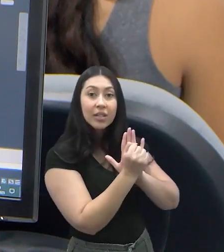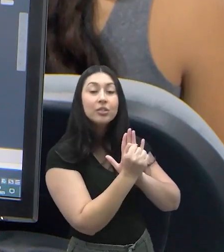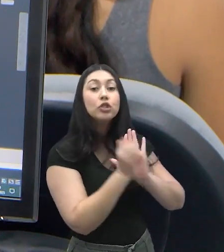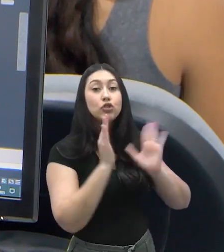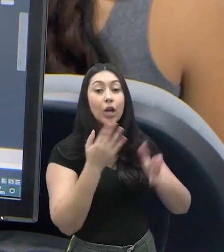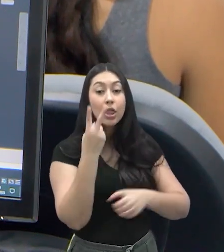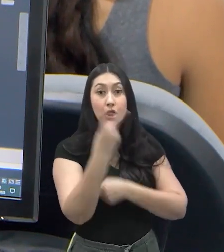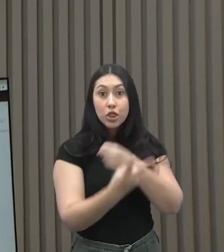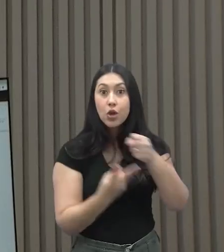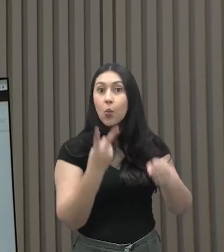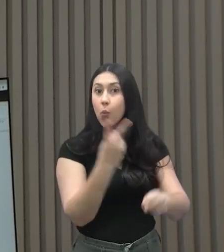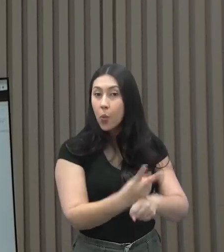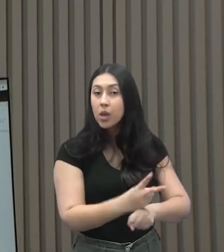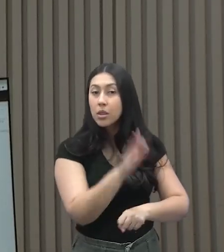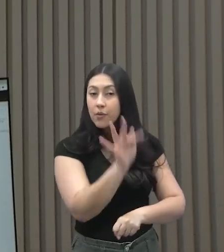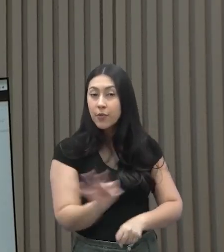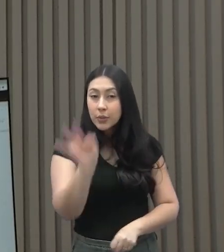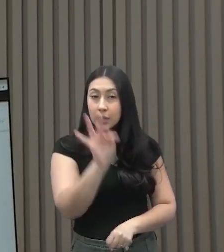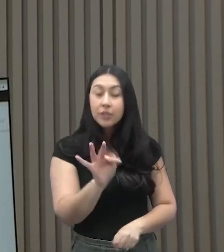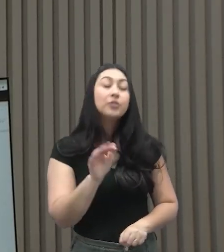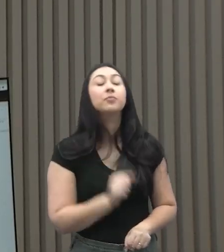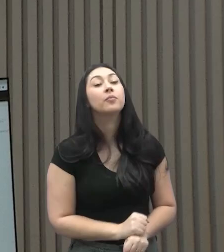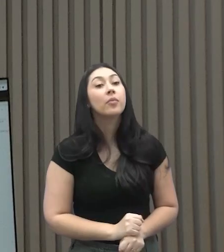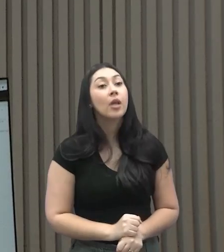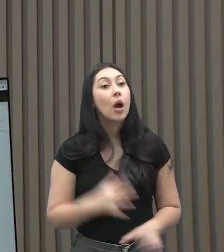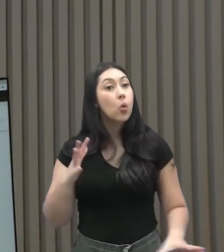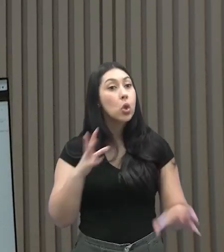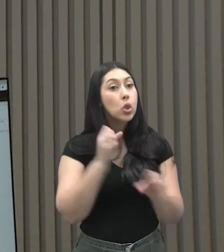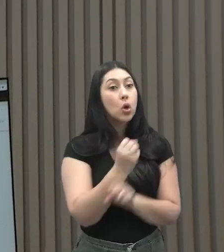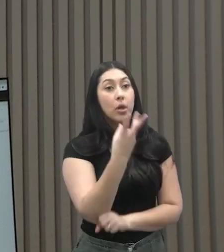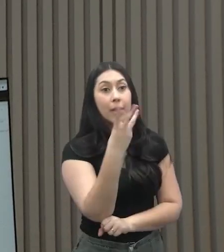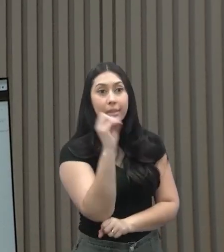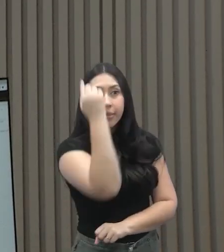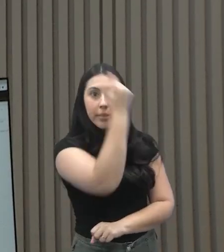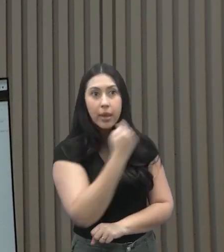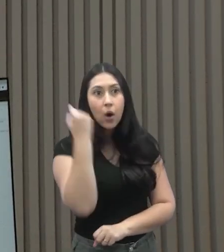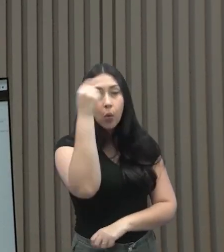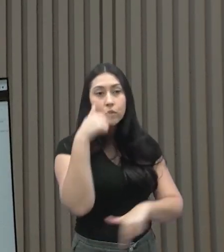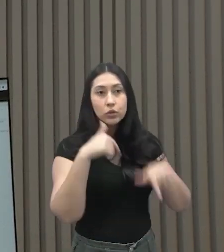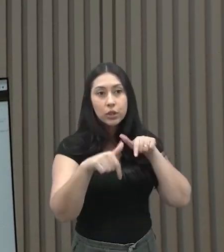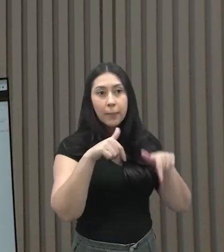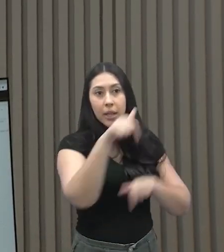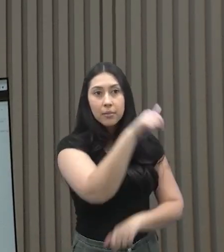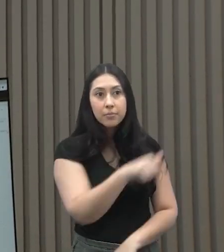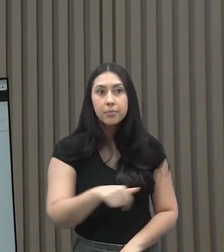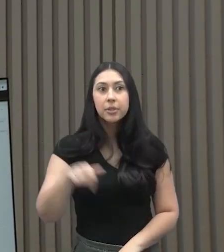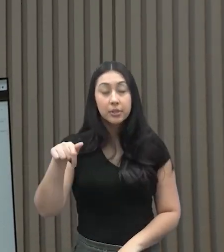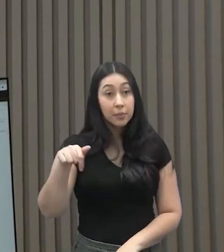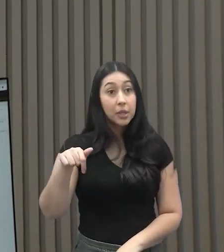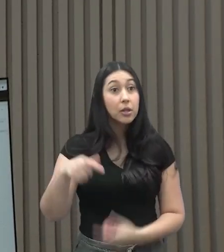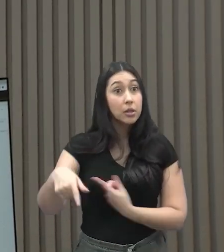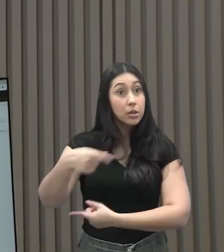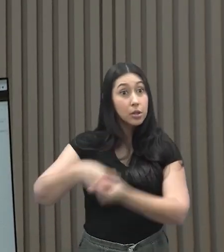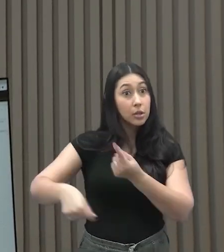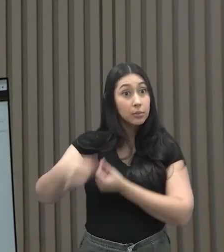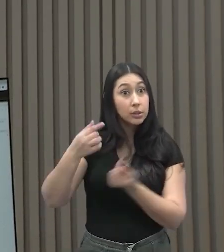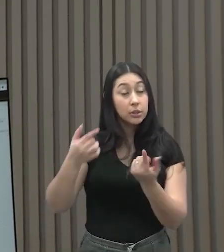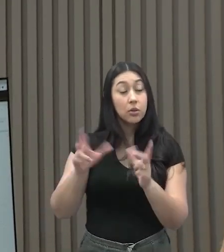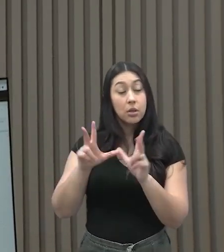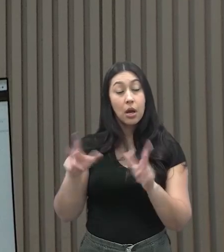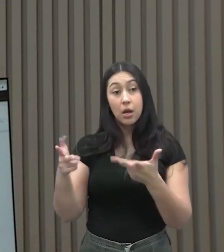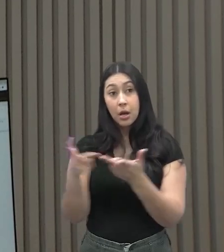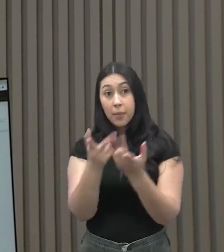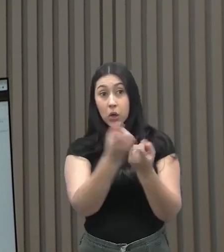partir do 2º ano. A carga horária da atividade de estágio é de 30 horas semanais. O horário é definido pela administração da